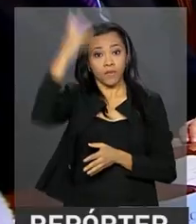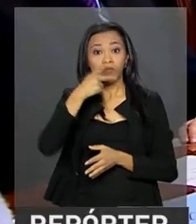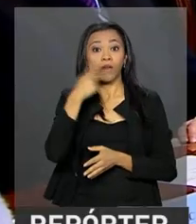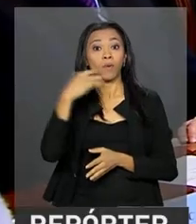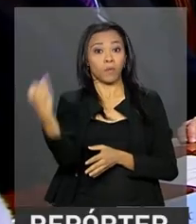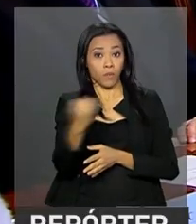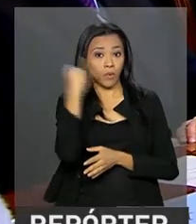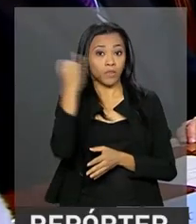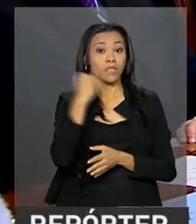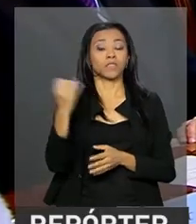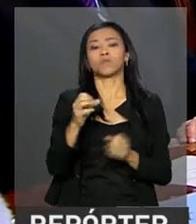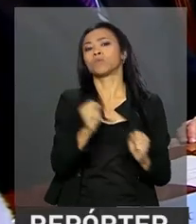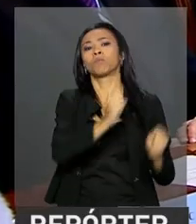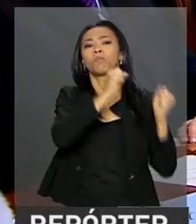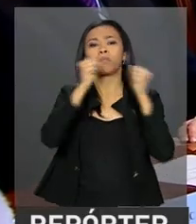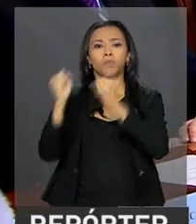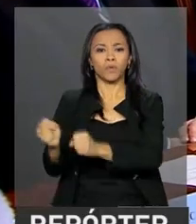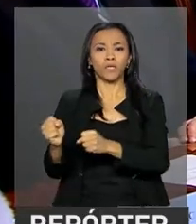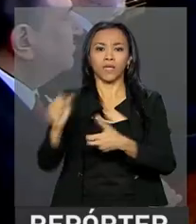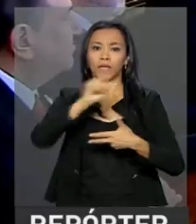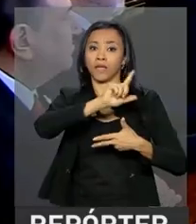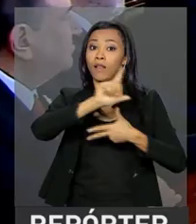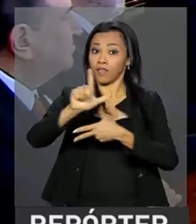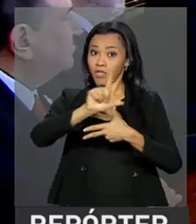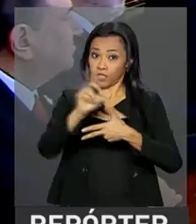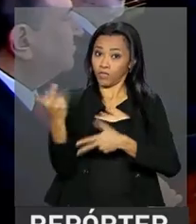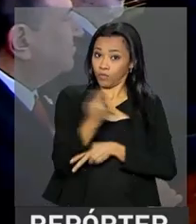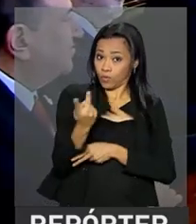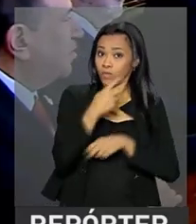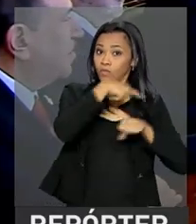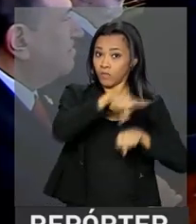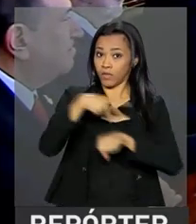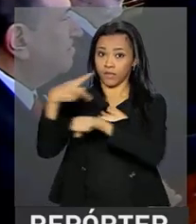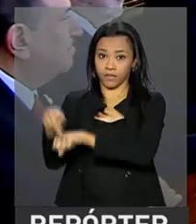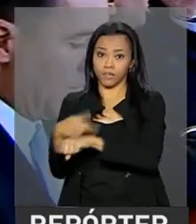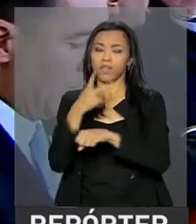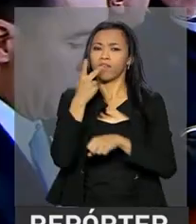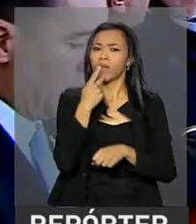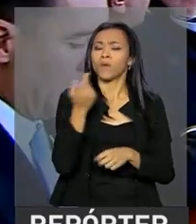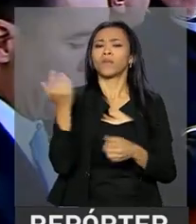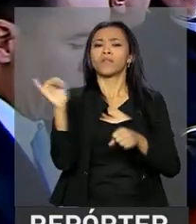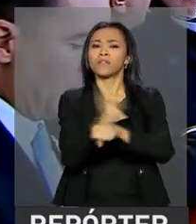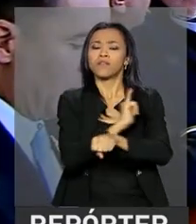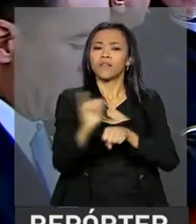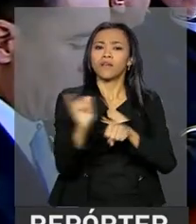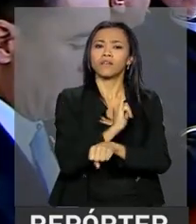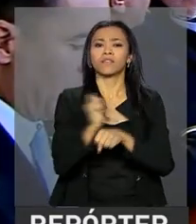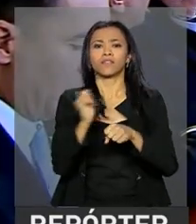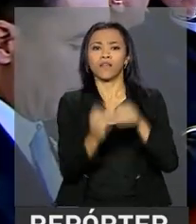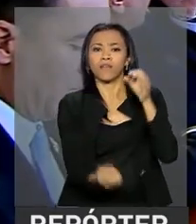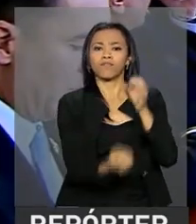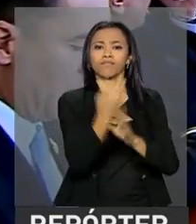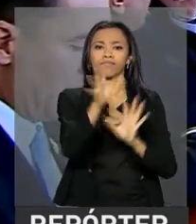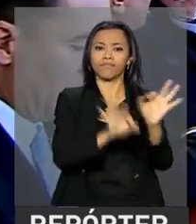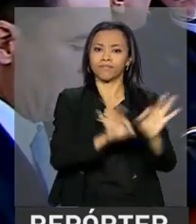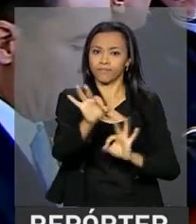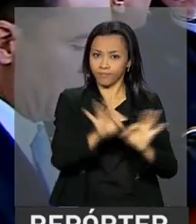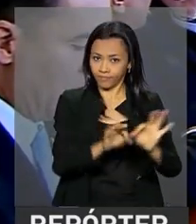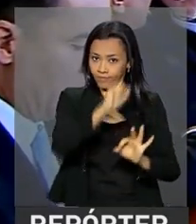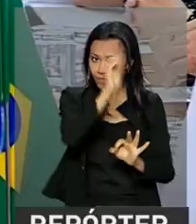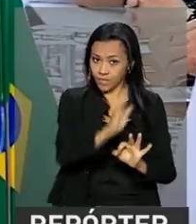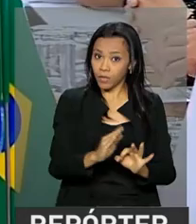entre o legislativo dos dois países e falou sobre as medidas que vêm sendo implementadas no Brasil com o apoio